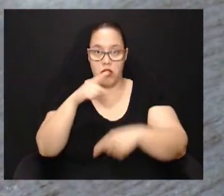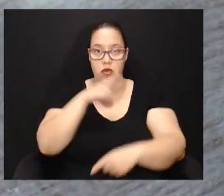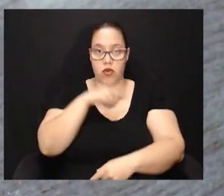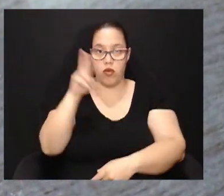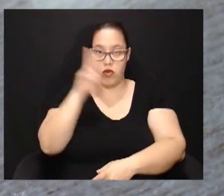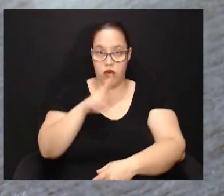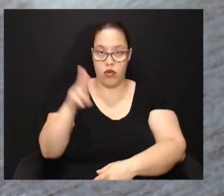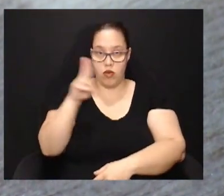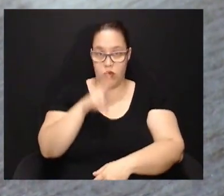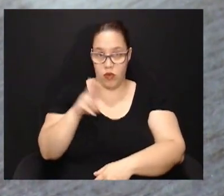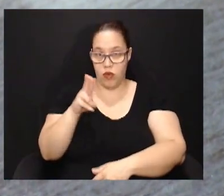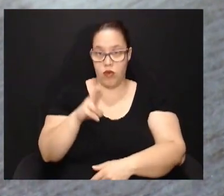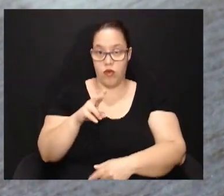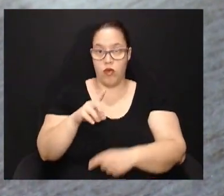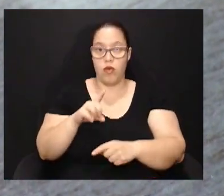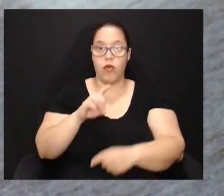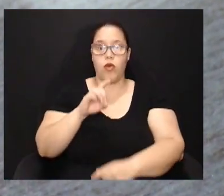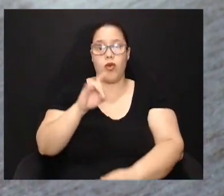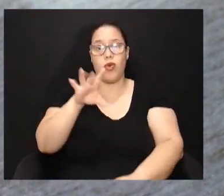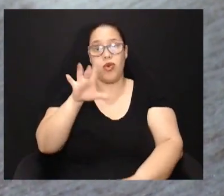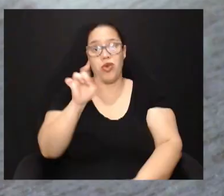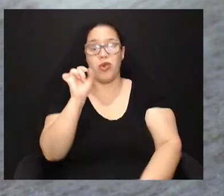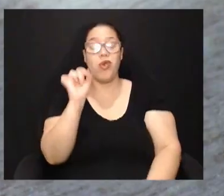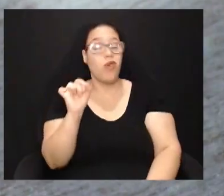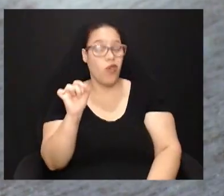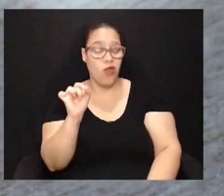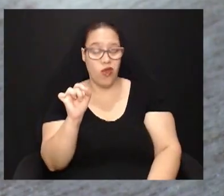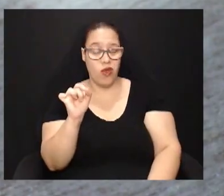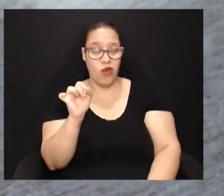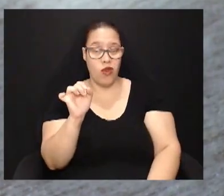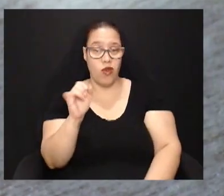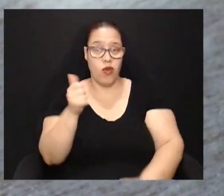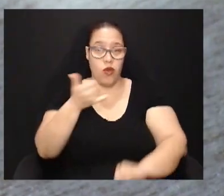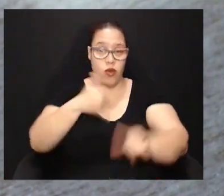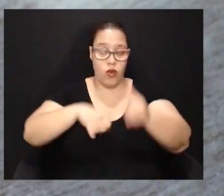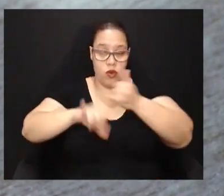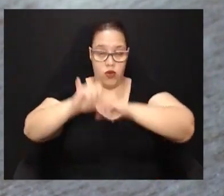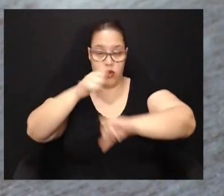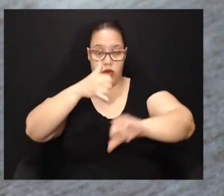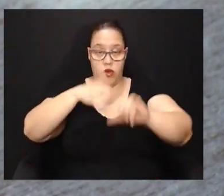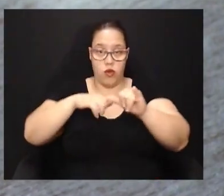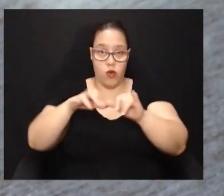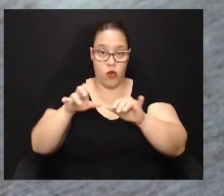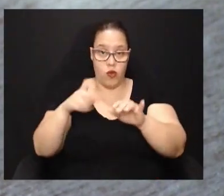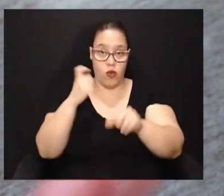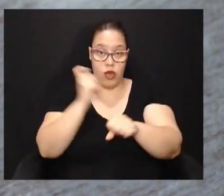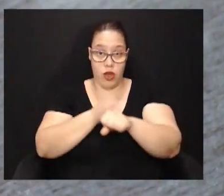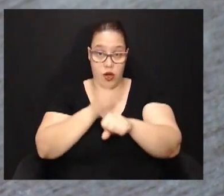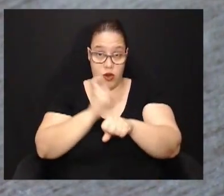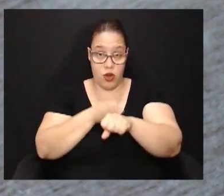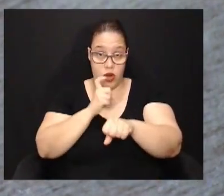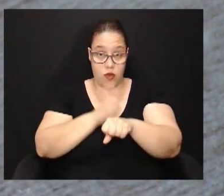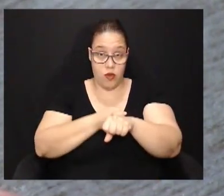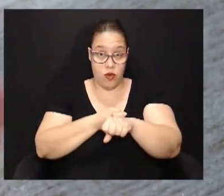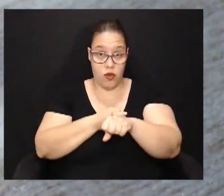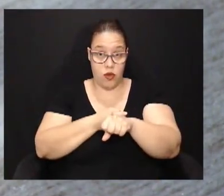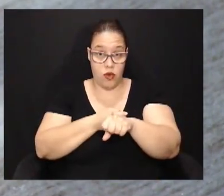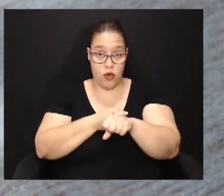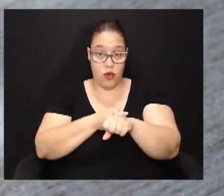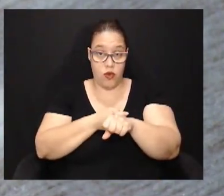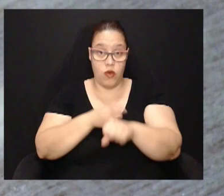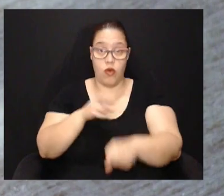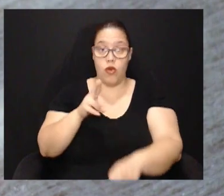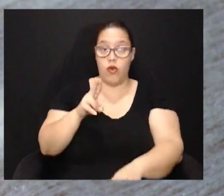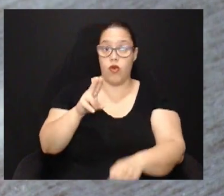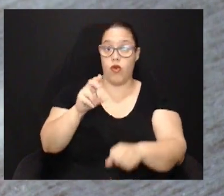cosmético poderia utilizar essa substância. No entanto, como elas são substâncias utilizadas para endurecer, quando o